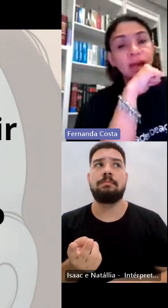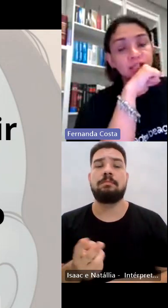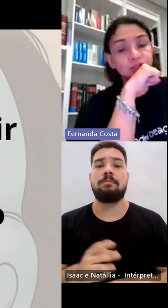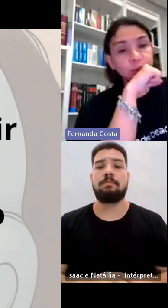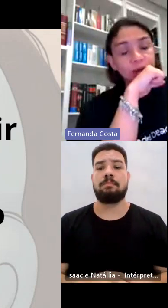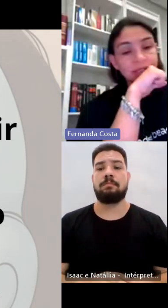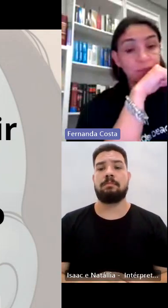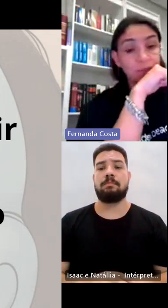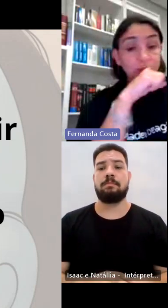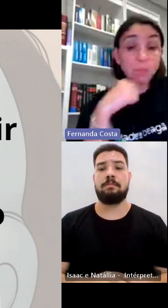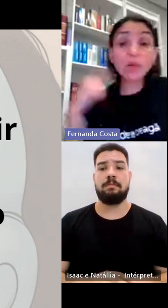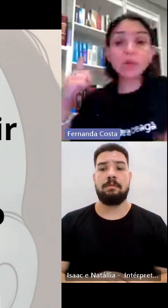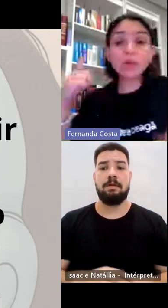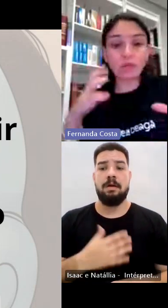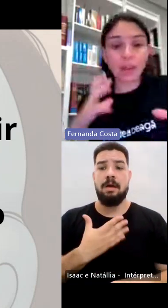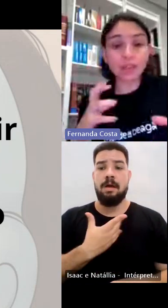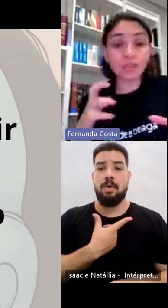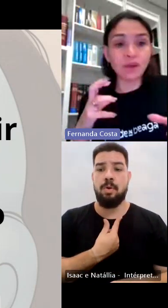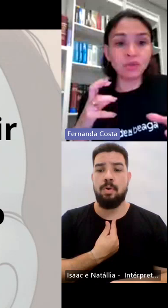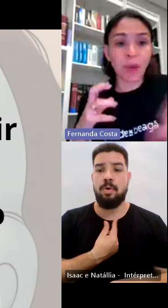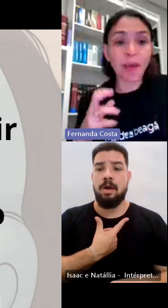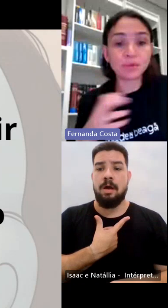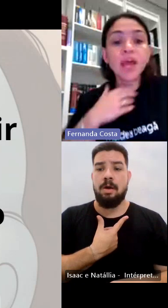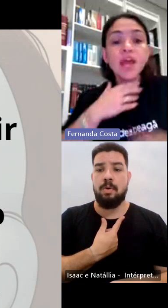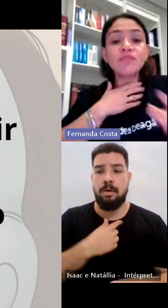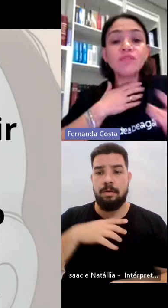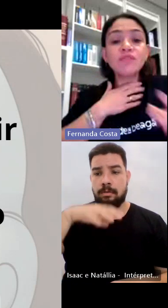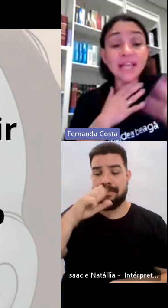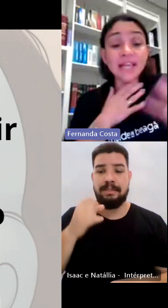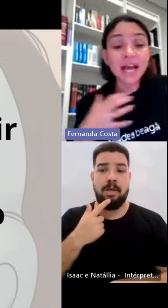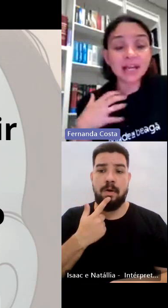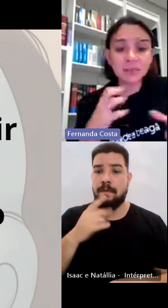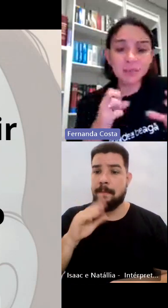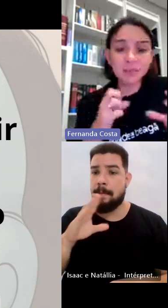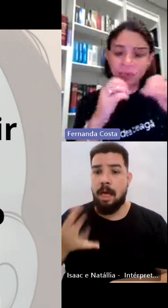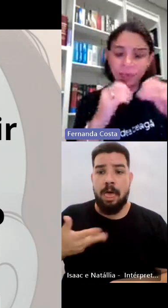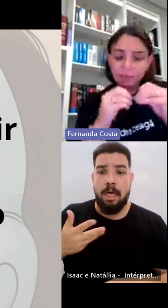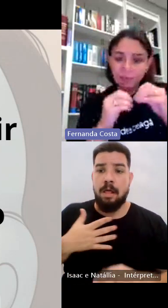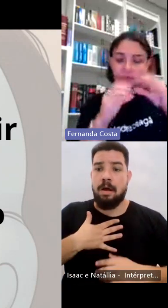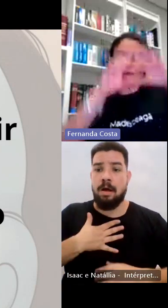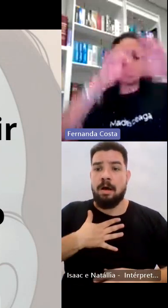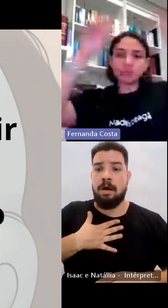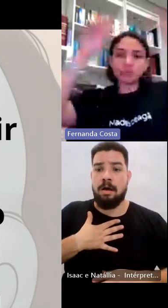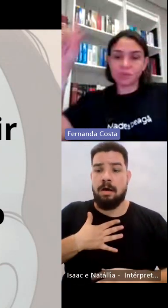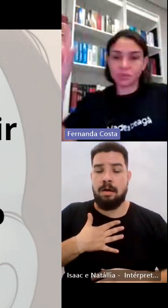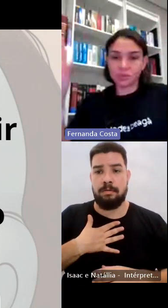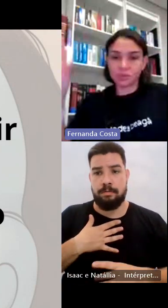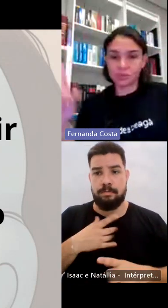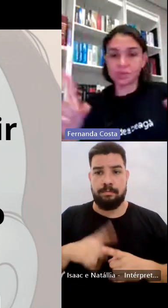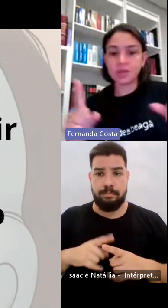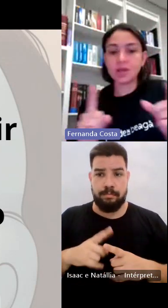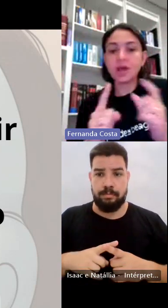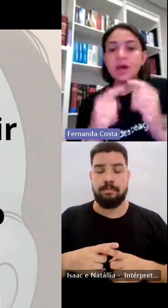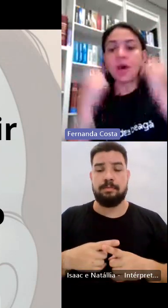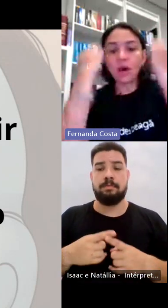e a articulação. Porque quando eu estou falando, se eu falo muito rápido, eu vou ficando sem ar. Por quê? Todos os